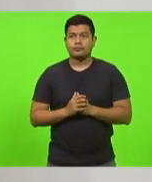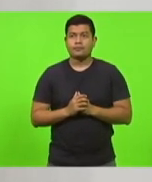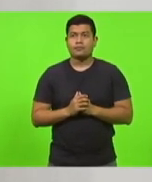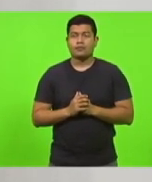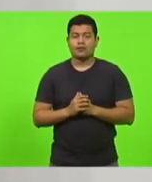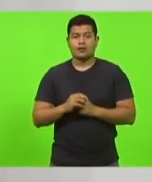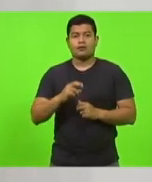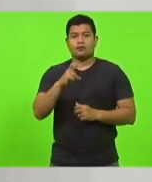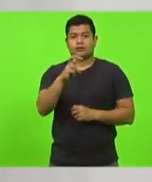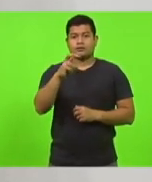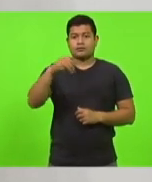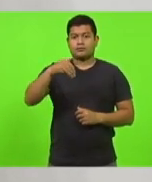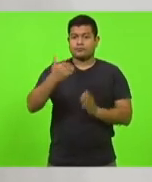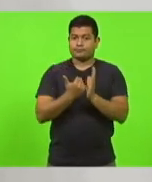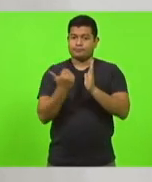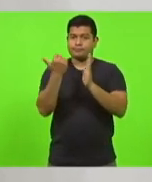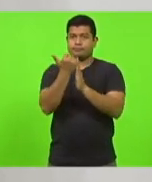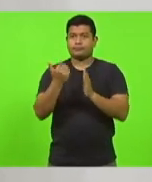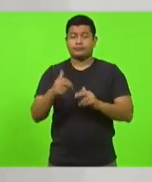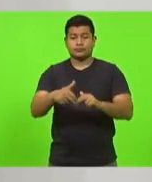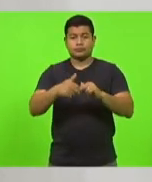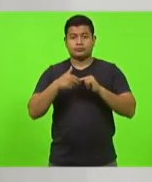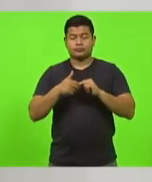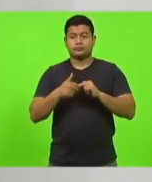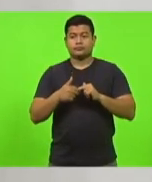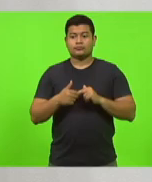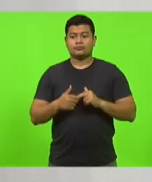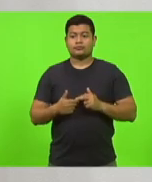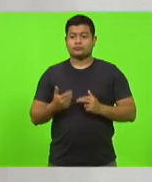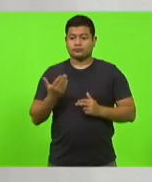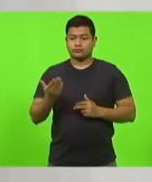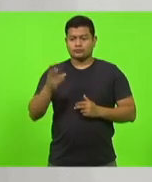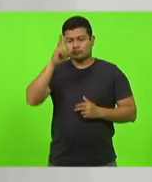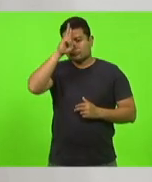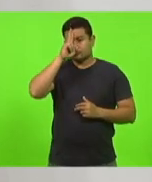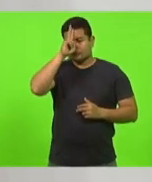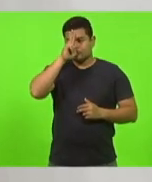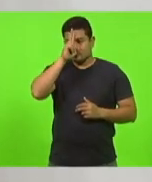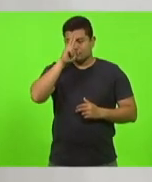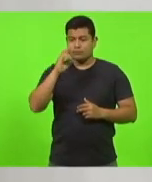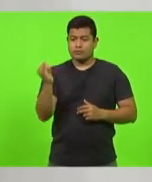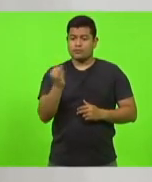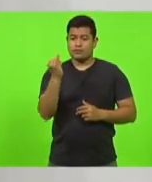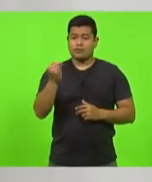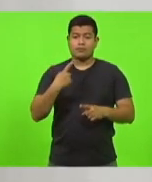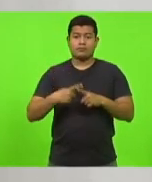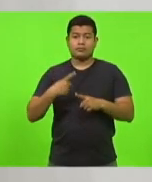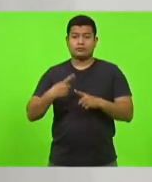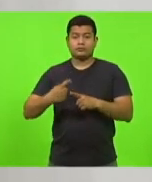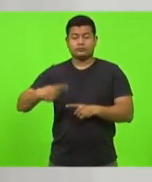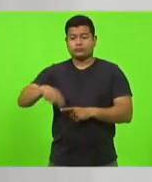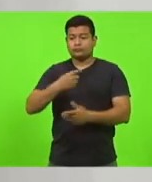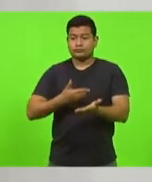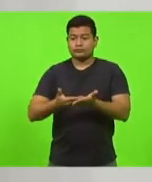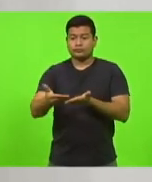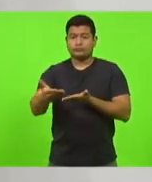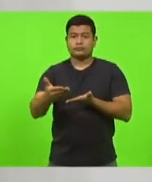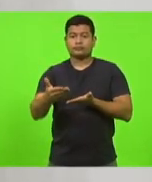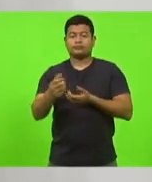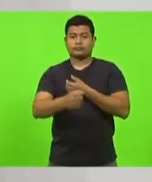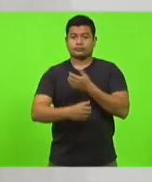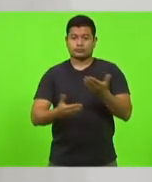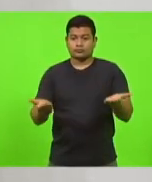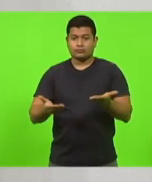Mais 5 minutos, deputada. Por isso que esse histórico é importante, porque começamos o ano com esse